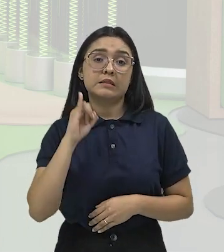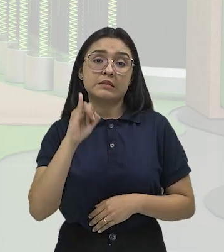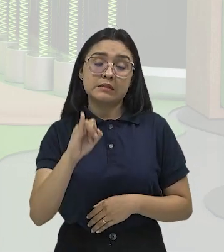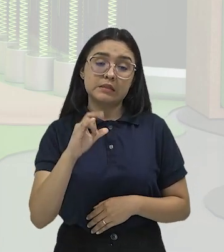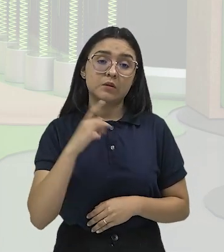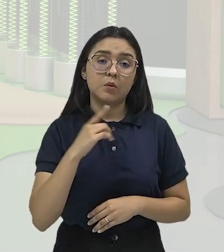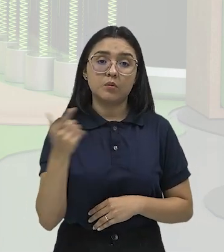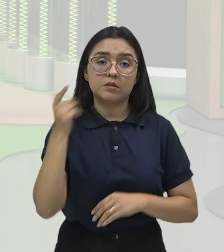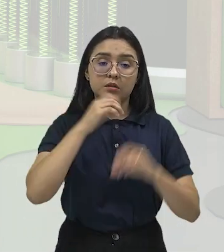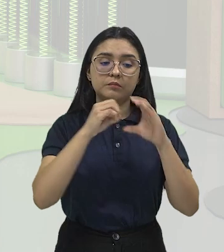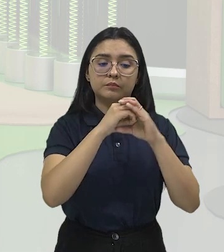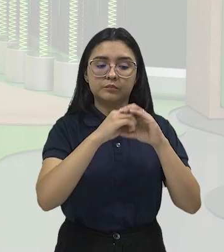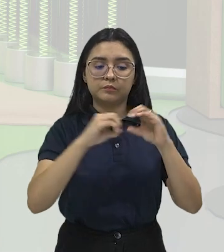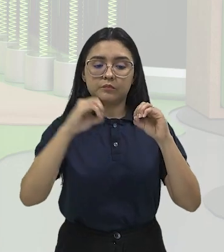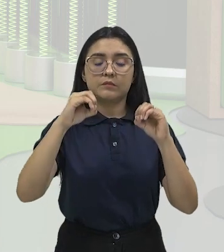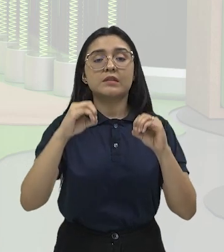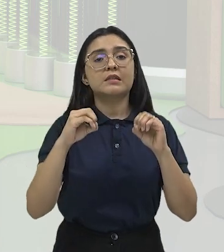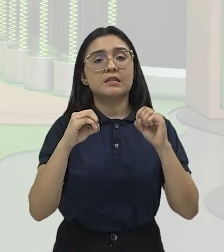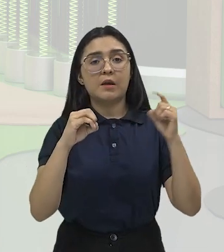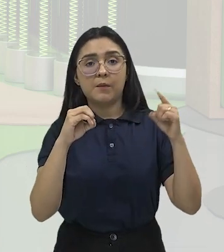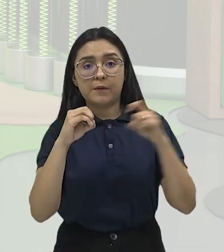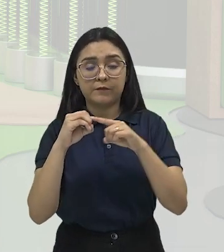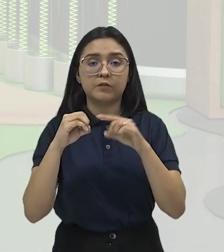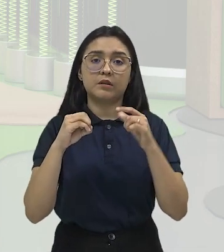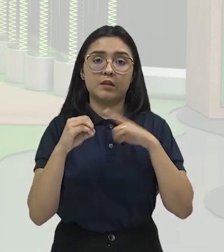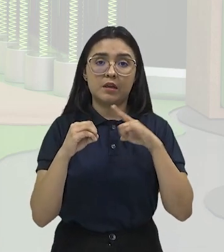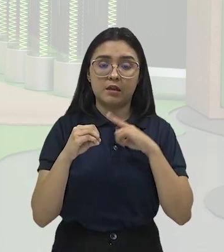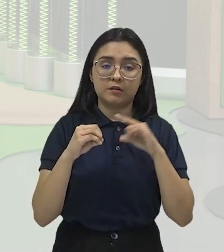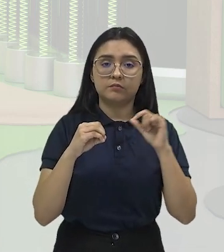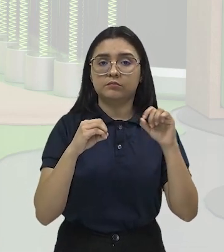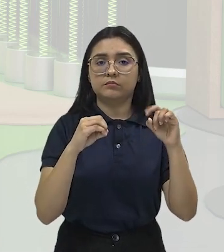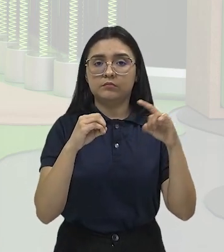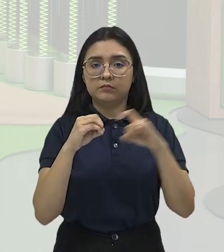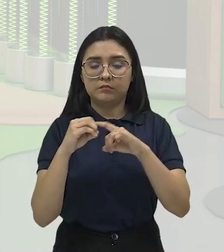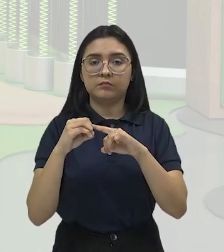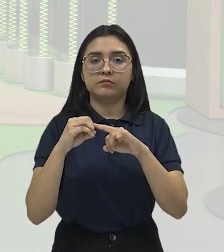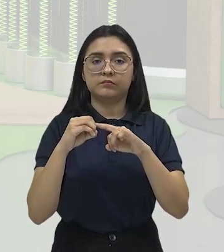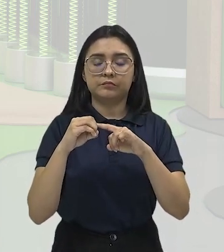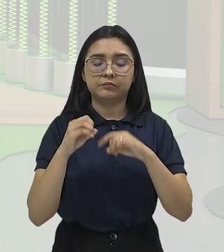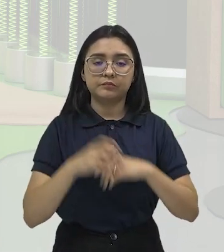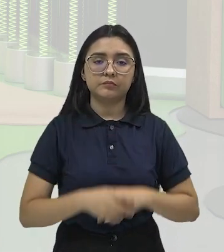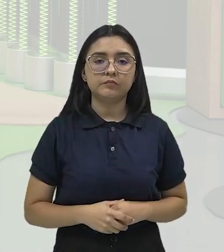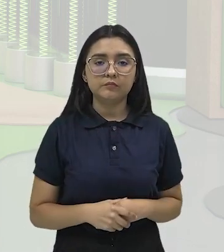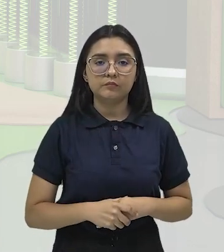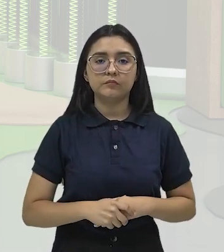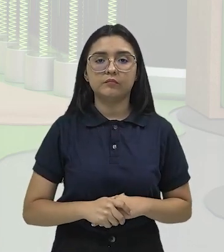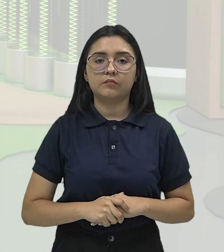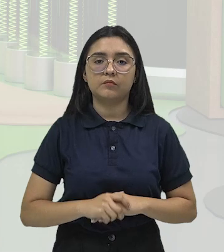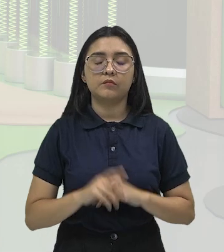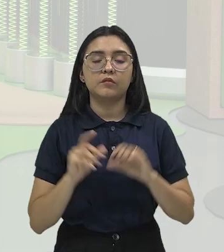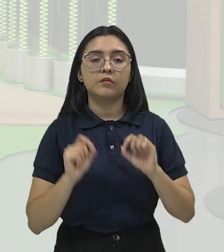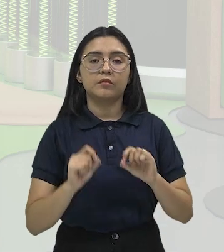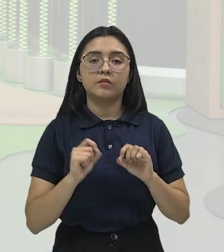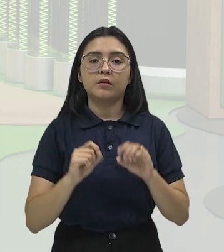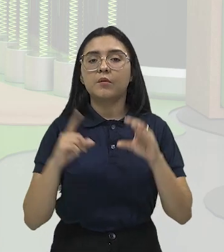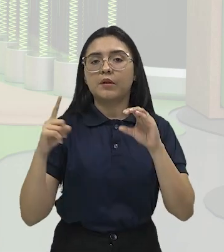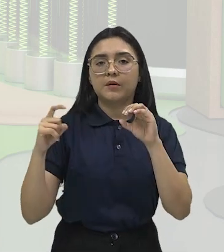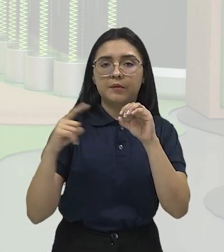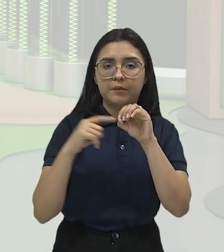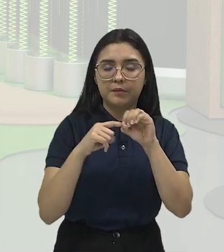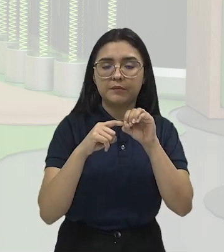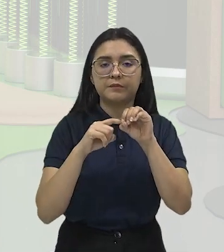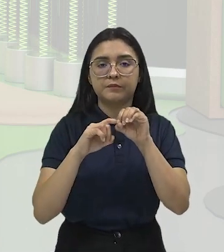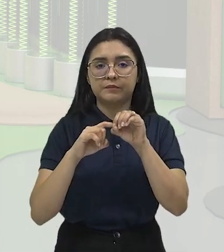naquela região e houver uma fecundação, né, houver ali a presença de espermatozoide, ele vai se unir, né, com